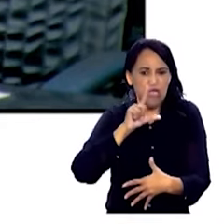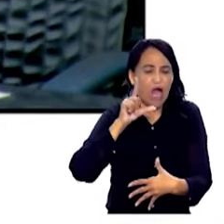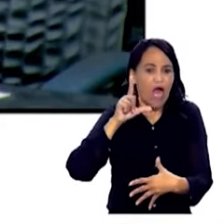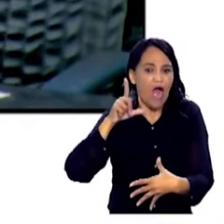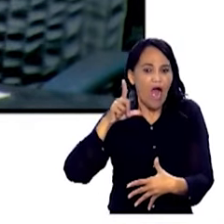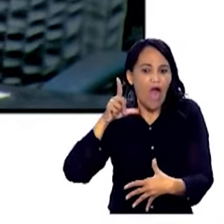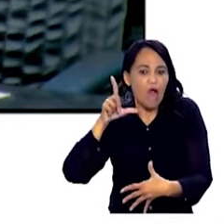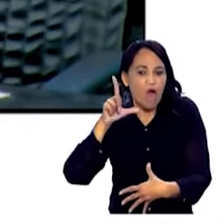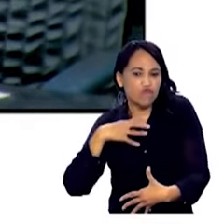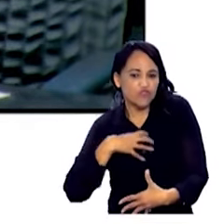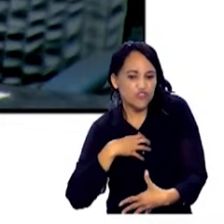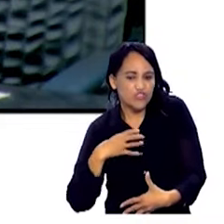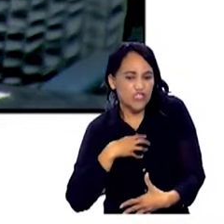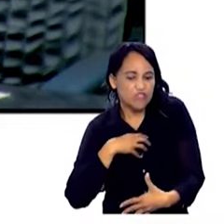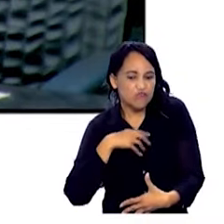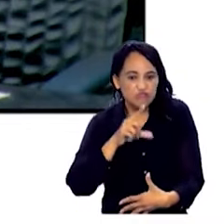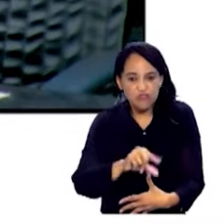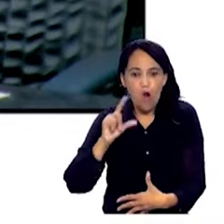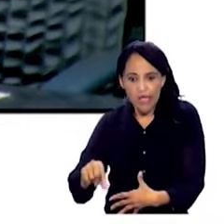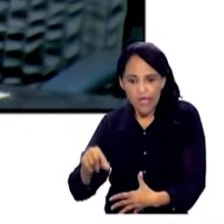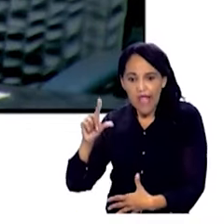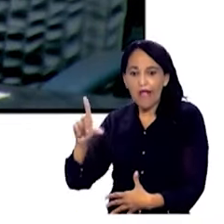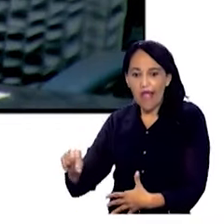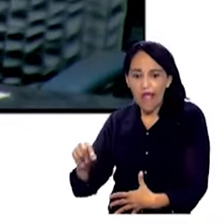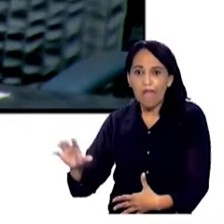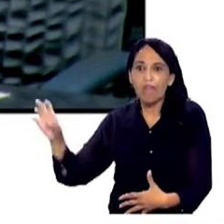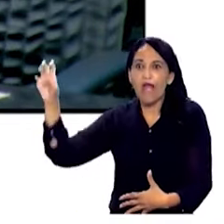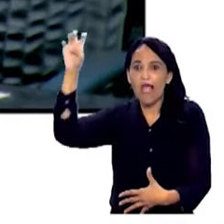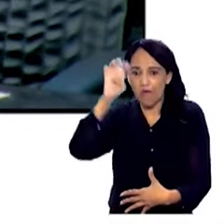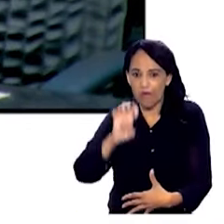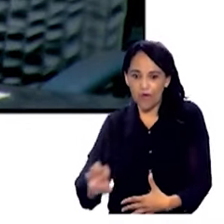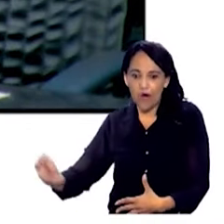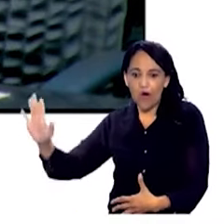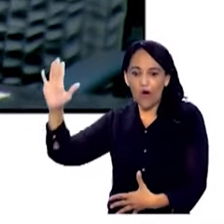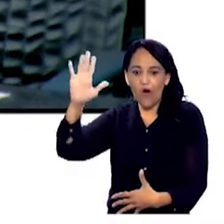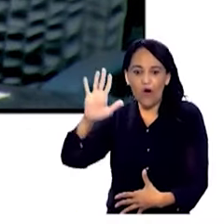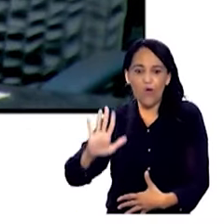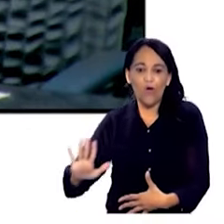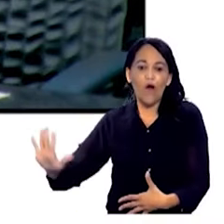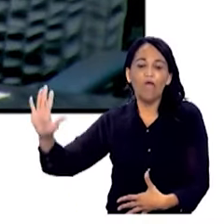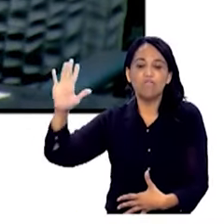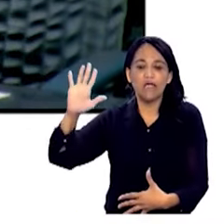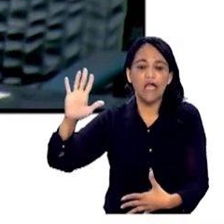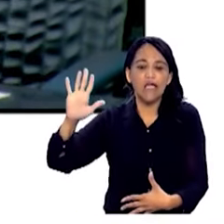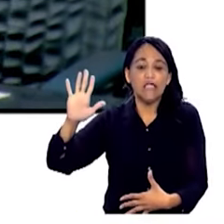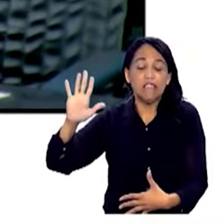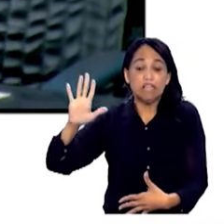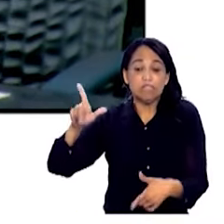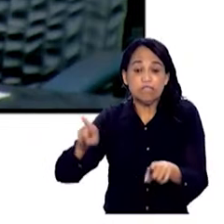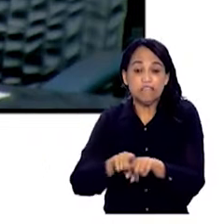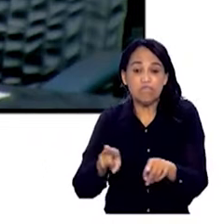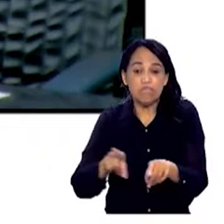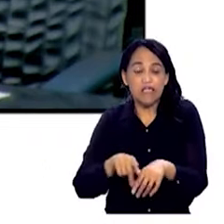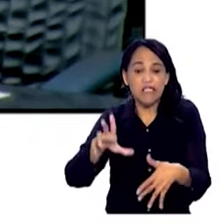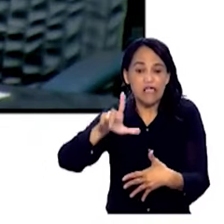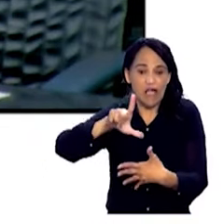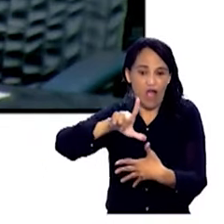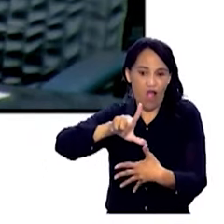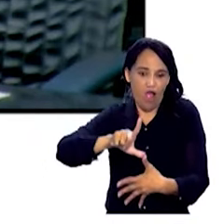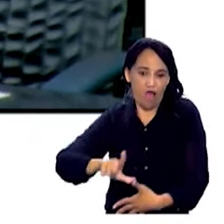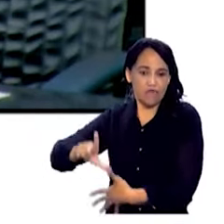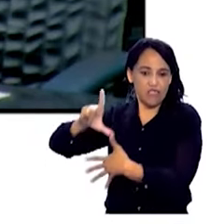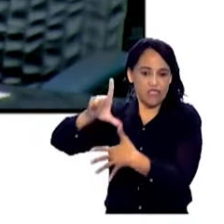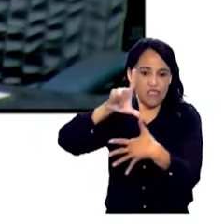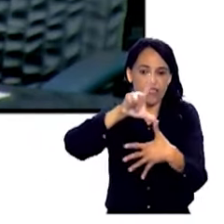Global mas nós temos experiências eh no sul global e particularmente na América Latina que são muito ricas muito interessantes e que